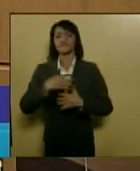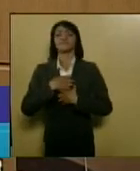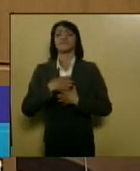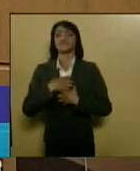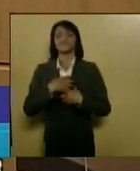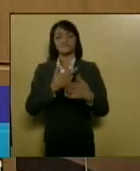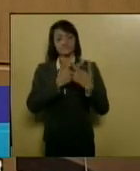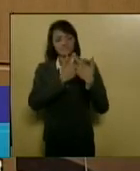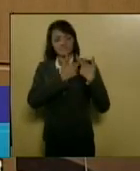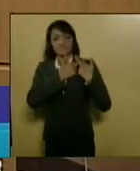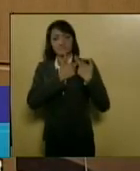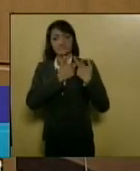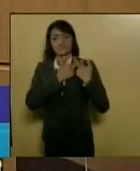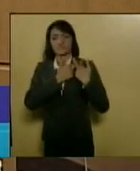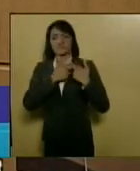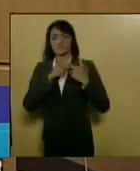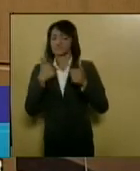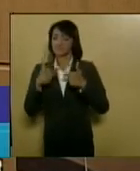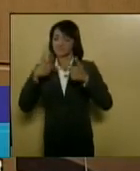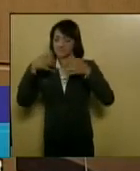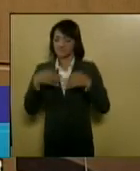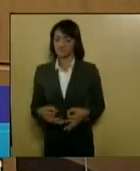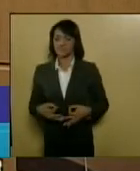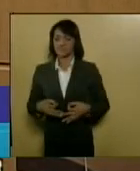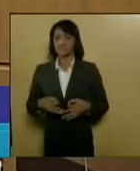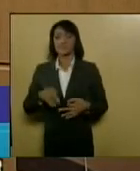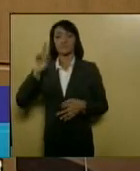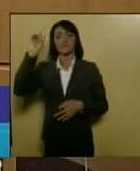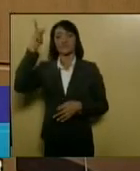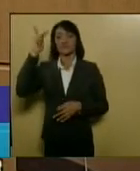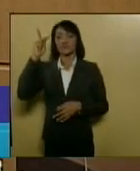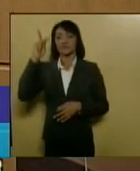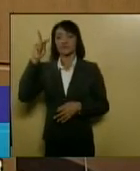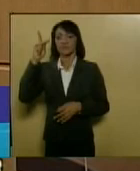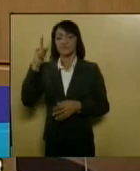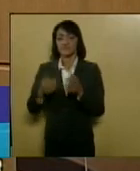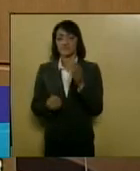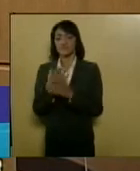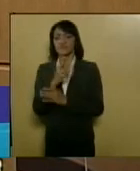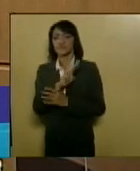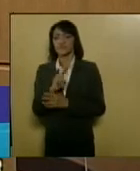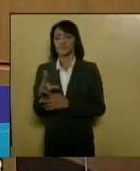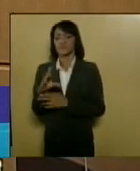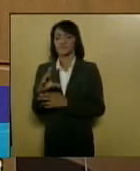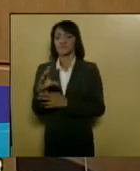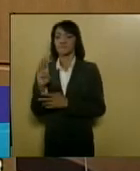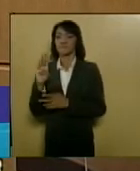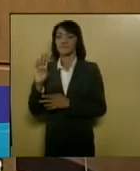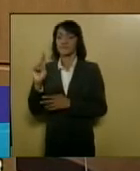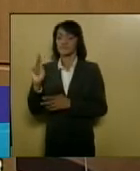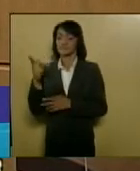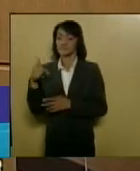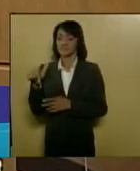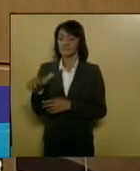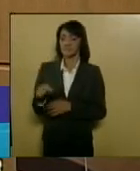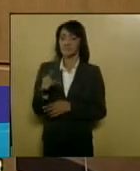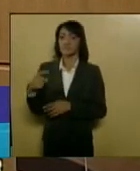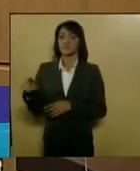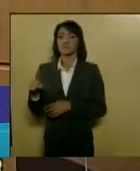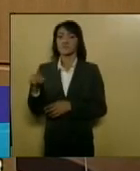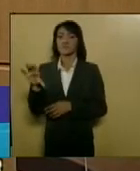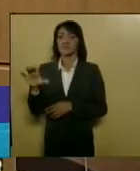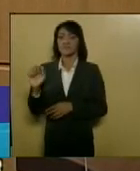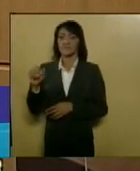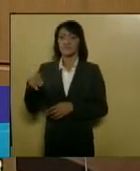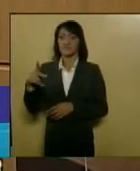dever. Daí a denominação histórica de Batalhão Campo Grande, uma alusão à magnitude da batalha e